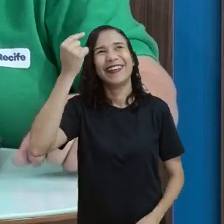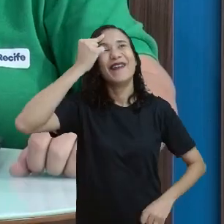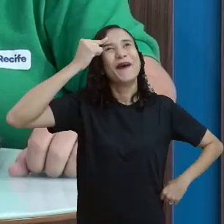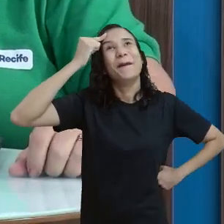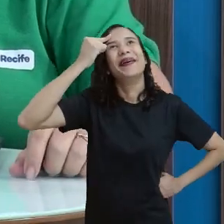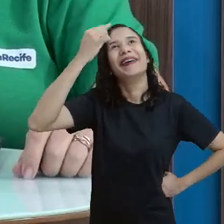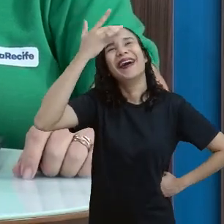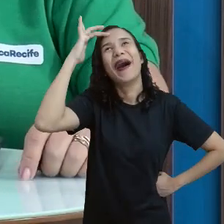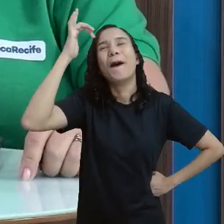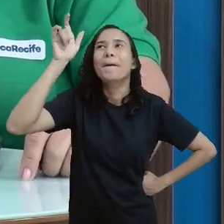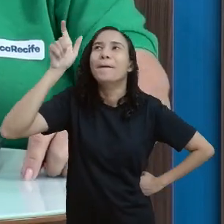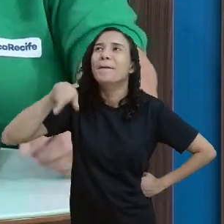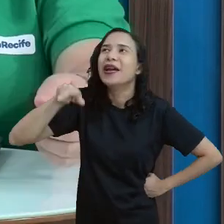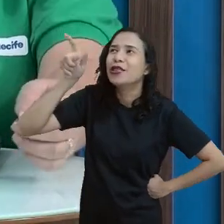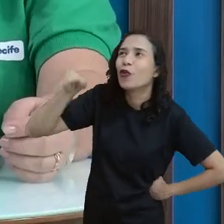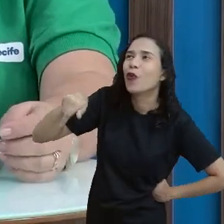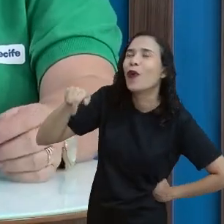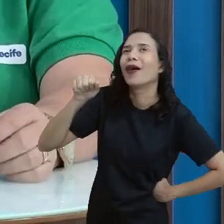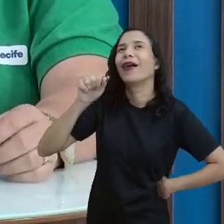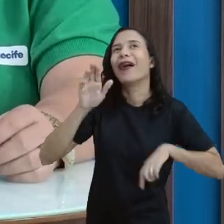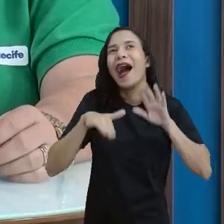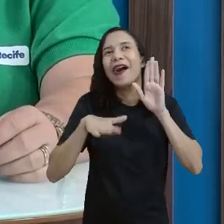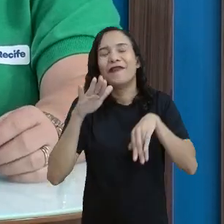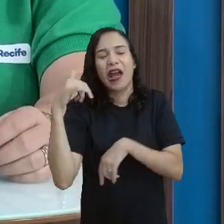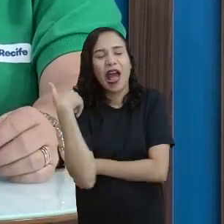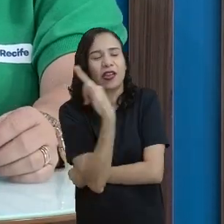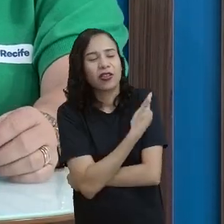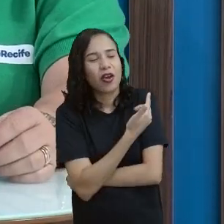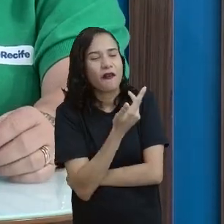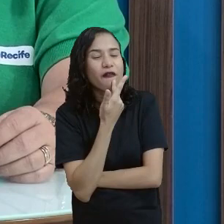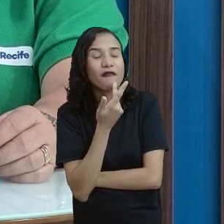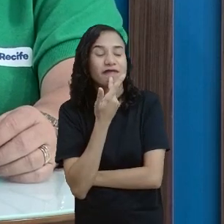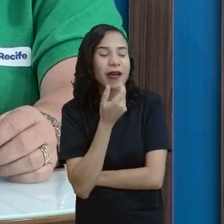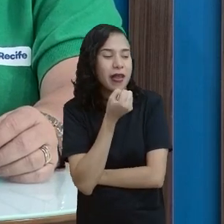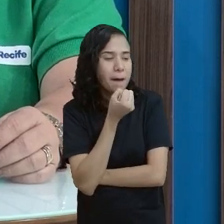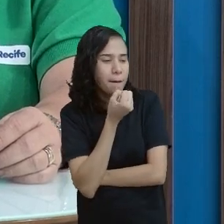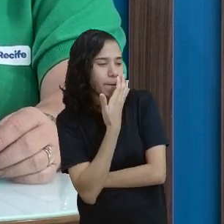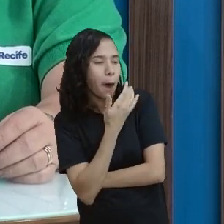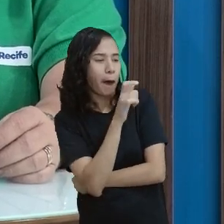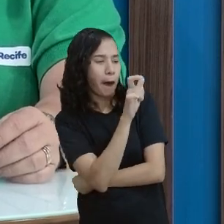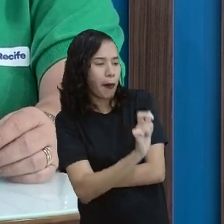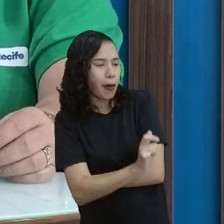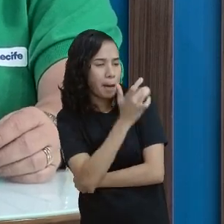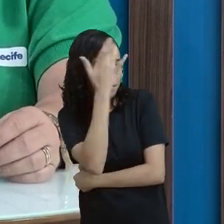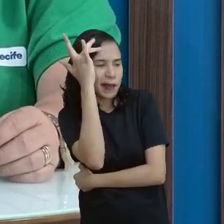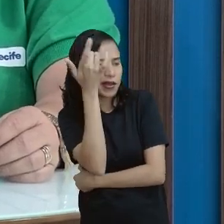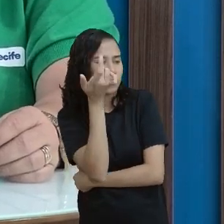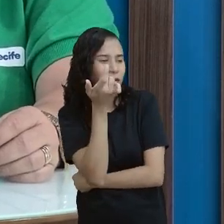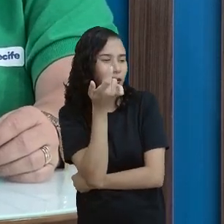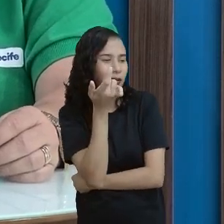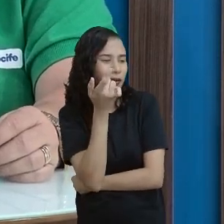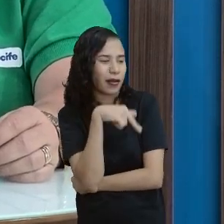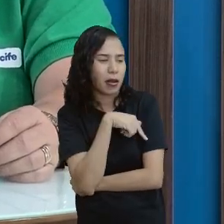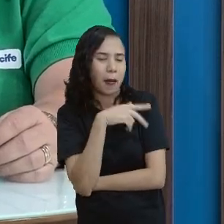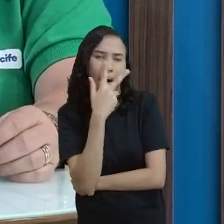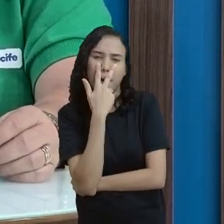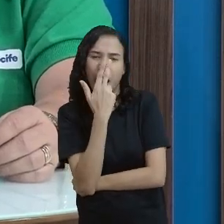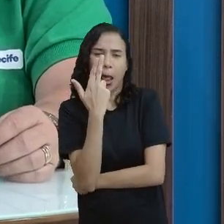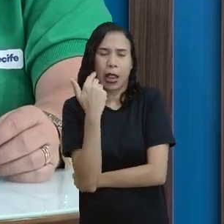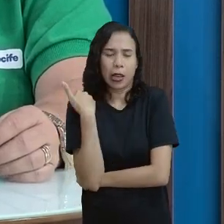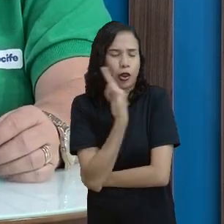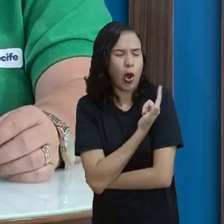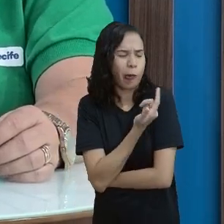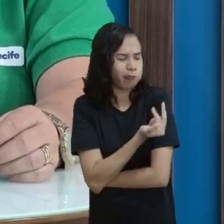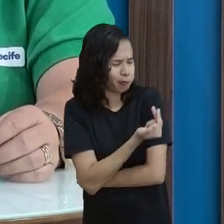nas pessoas, né? Eita. Porque às vezes a gente só acha que vai se dar bem com as pessoas que são muito parecidas com a